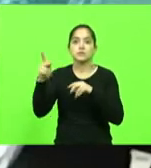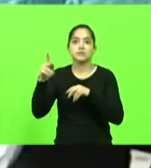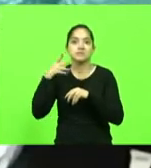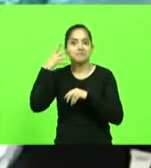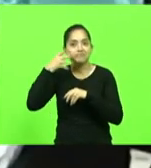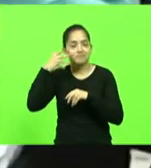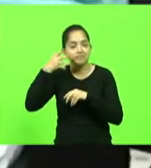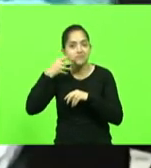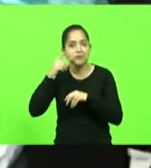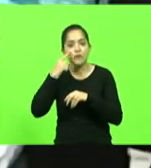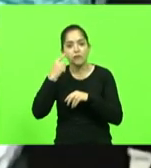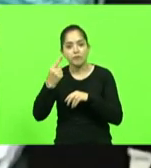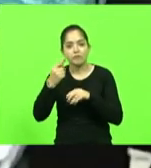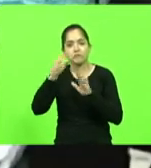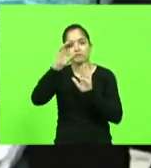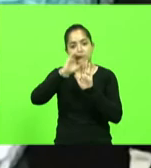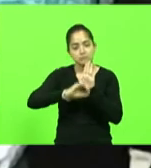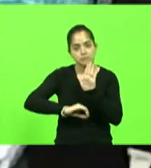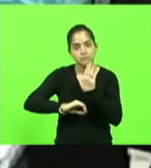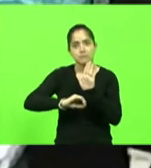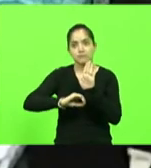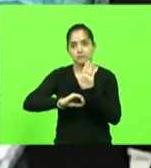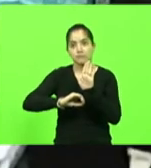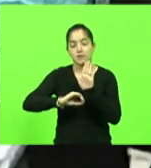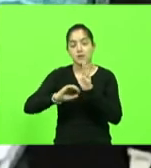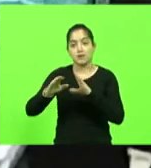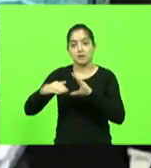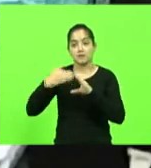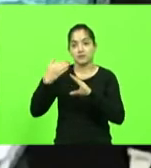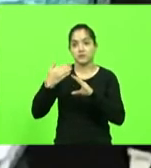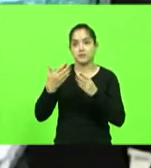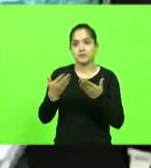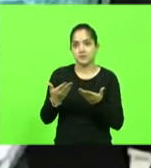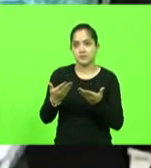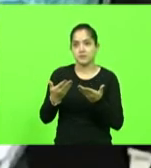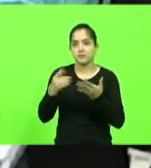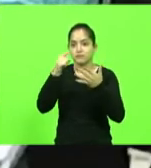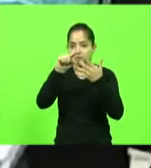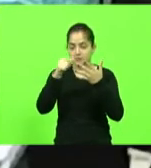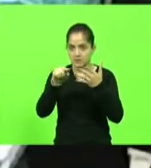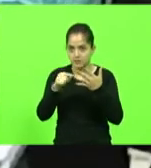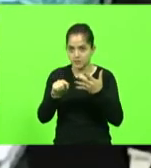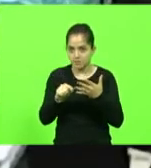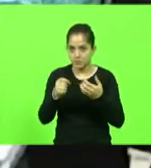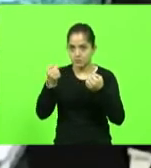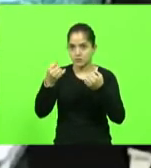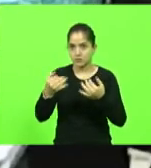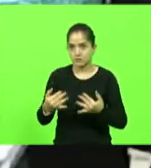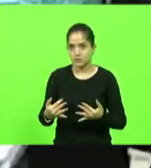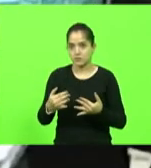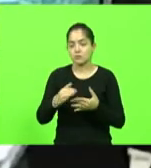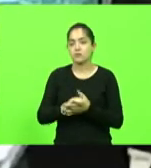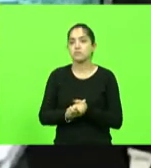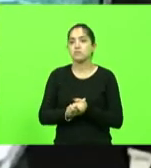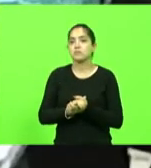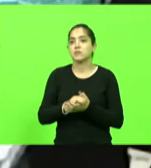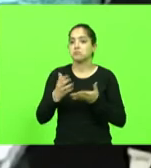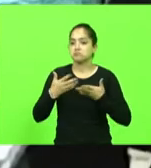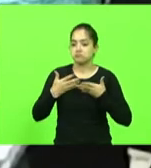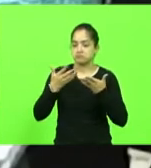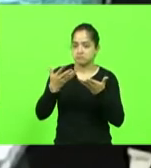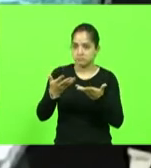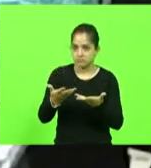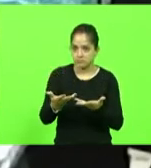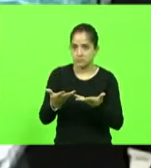os ofícios que o gabinete tinha recebido, foram esses pontos aqui que nós levantamos. Continuo à disposição,